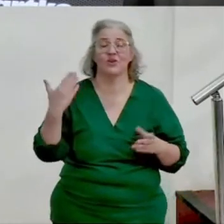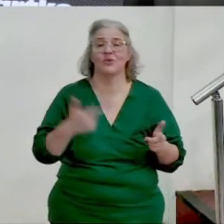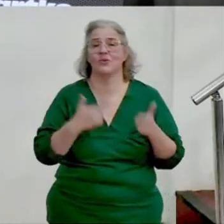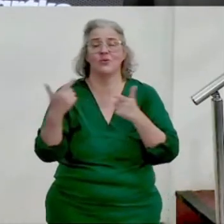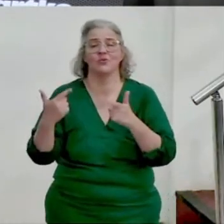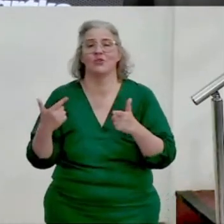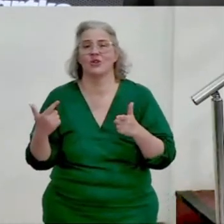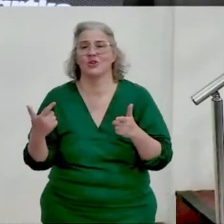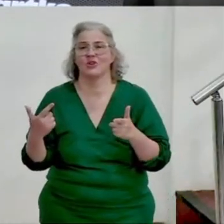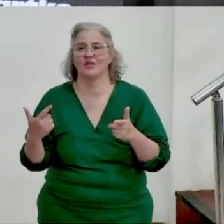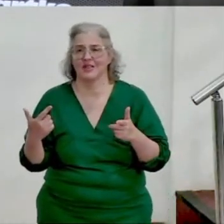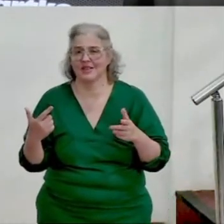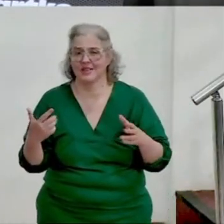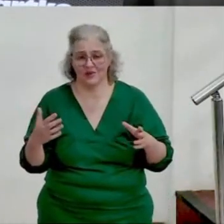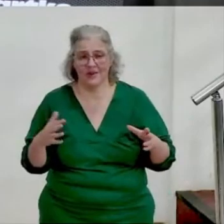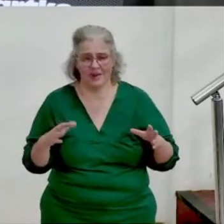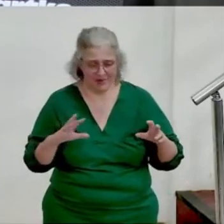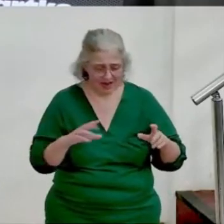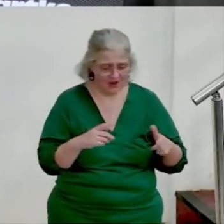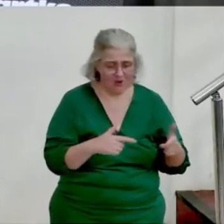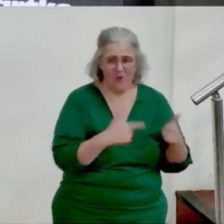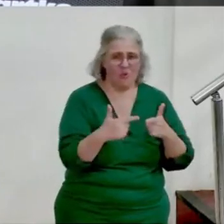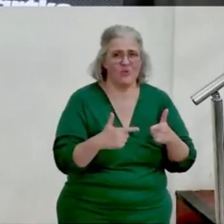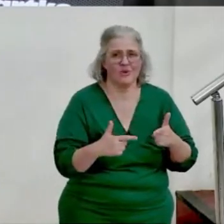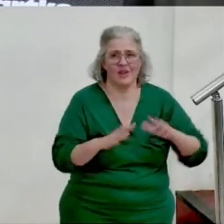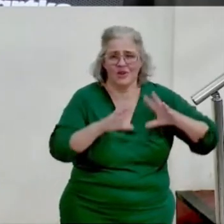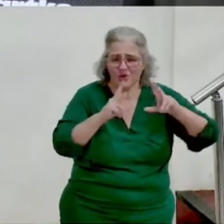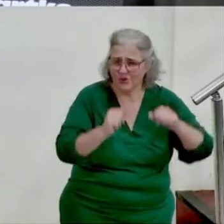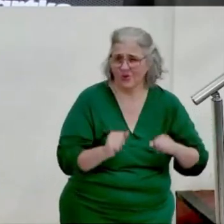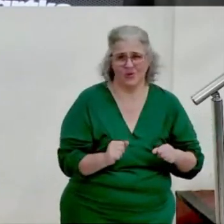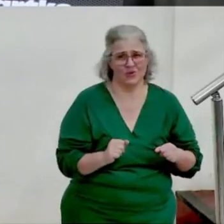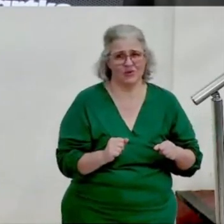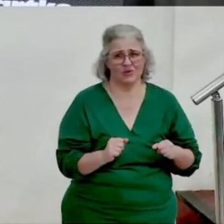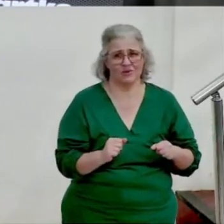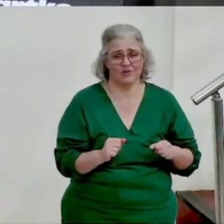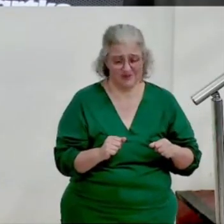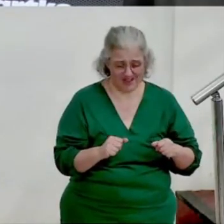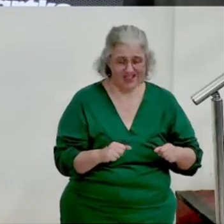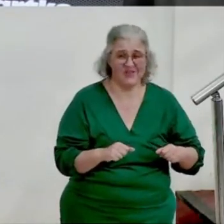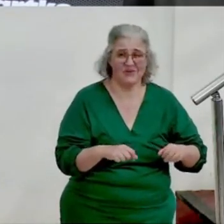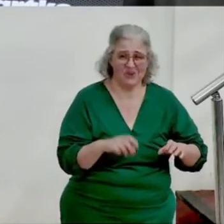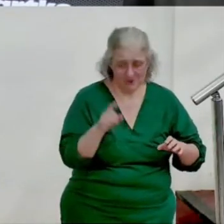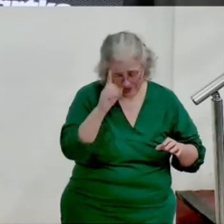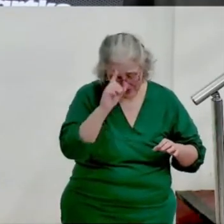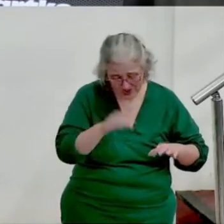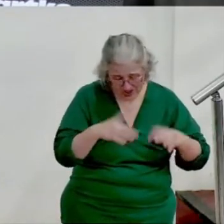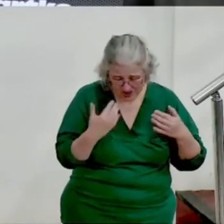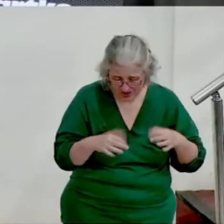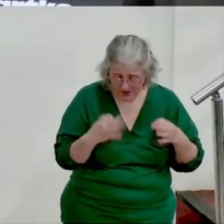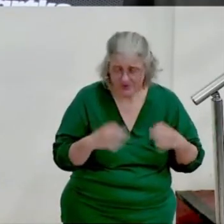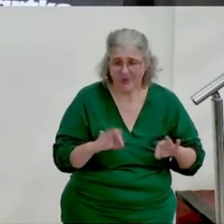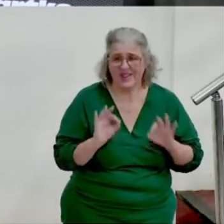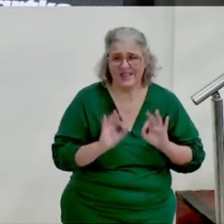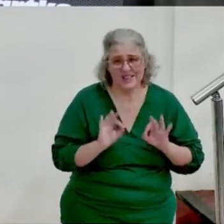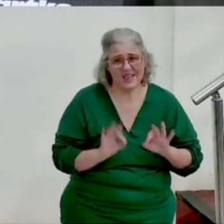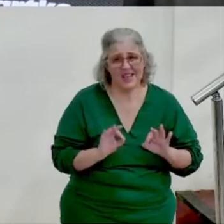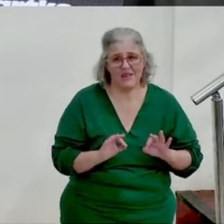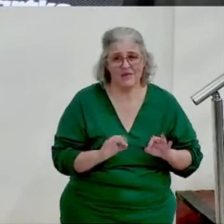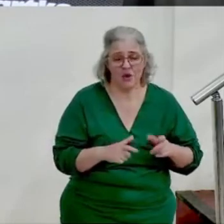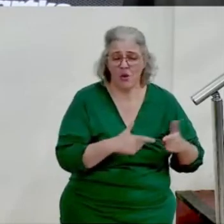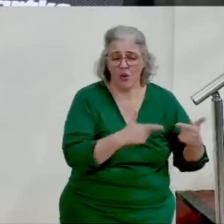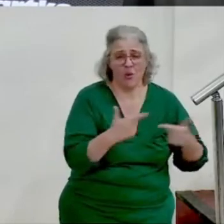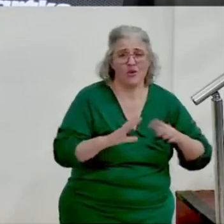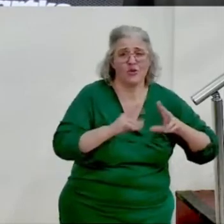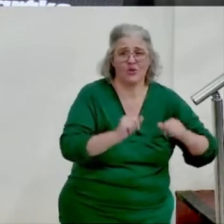sejam humilhados. Ele ainda será um dia cruel, com ira e ardente furor, para fazer da terra uma assolação